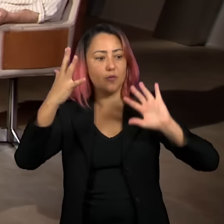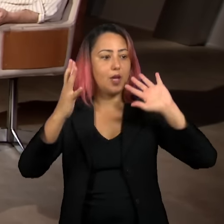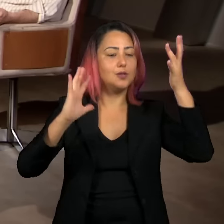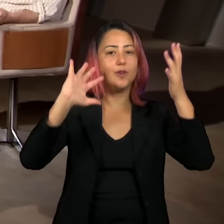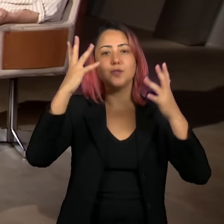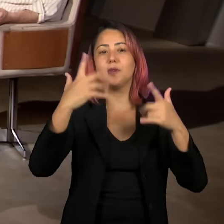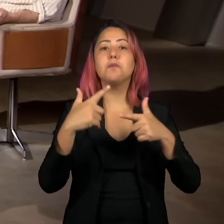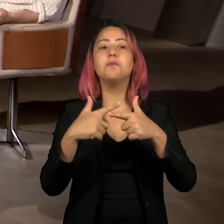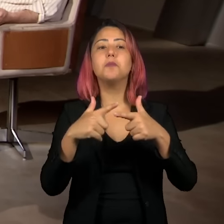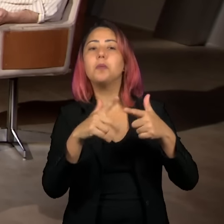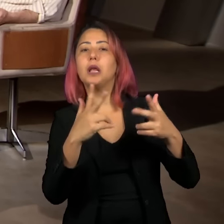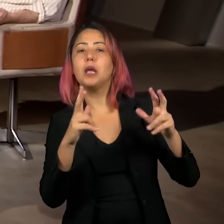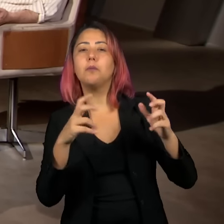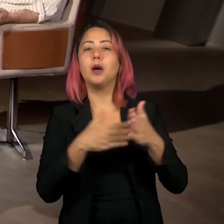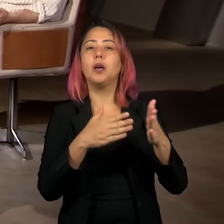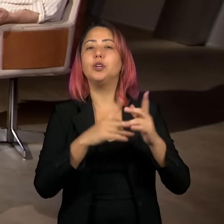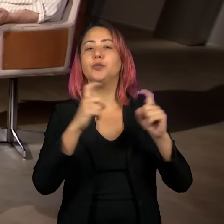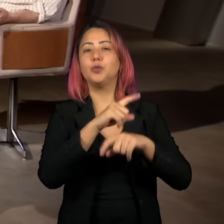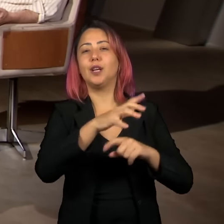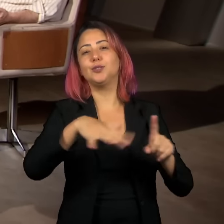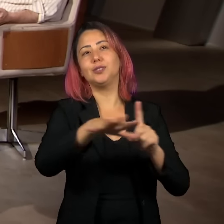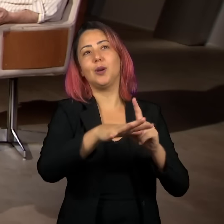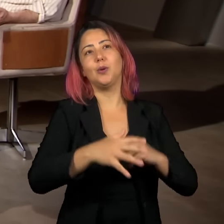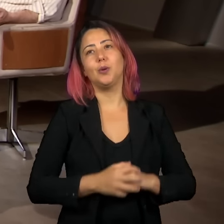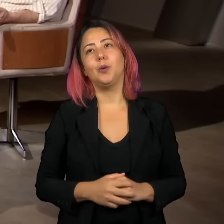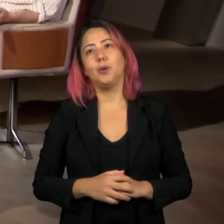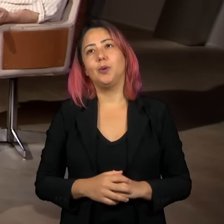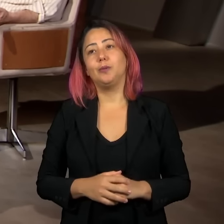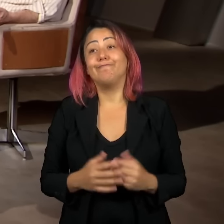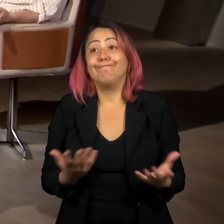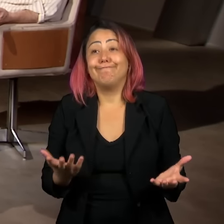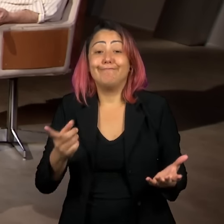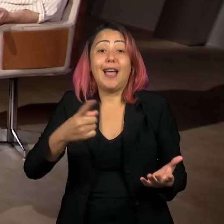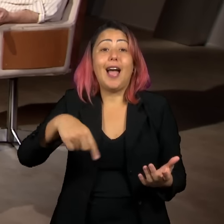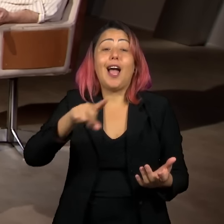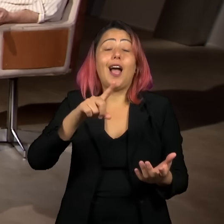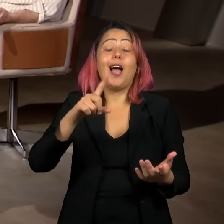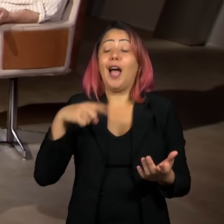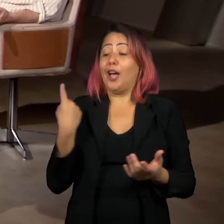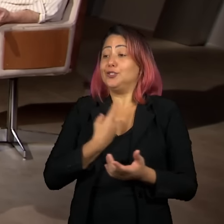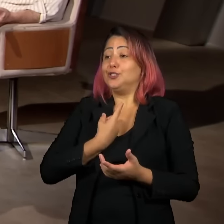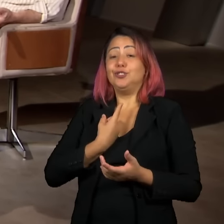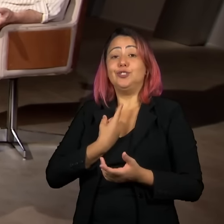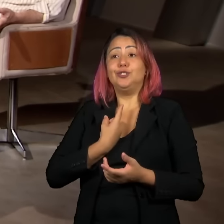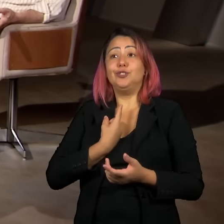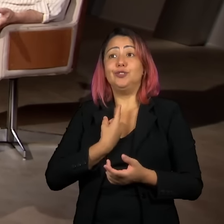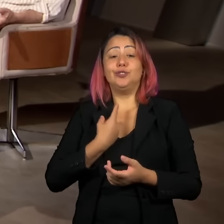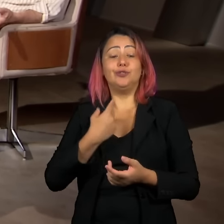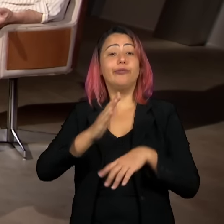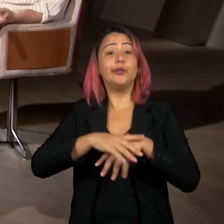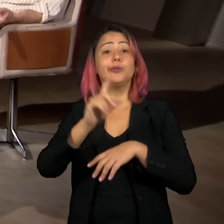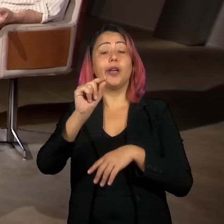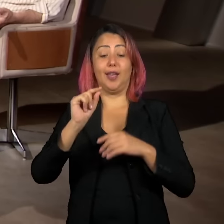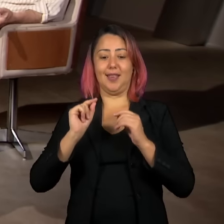resolvido Uhum que é a última coisa que a gente faz que é mandar ele pra escola fazer